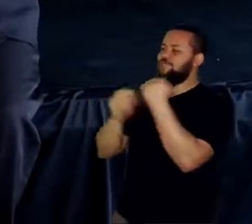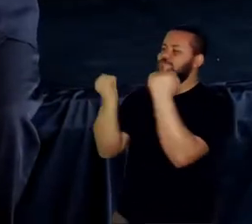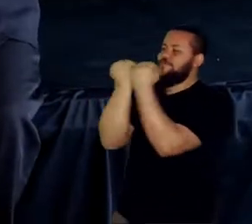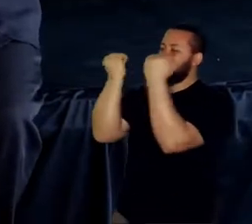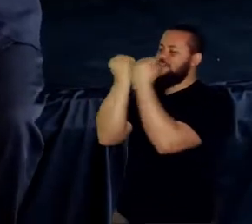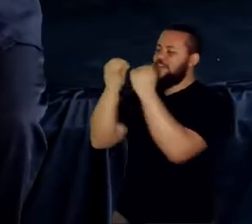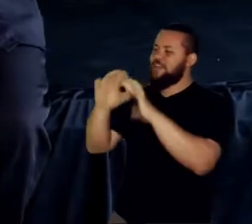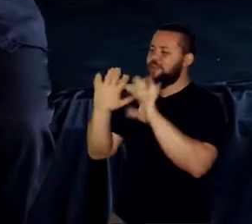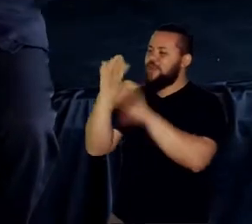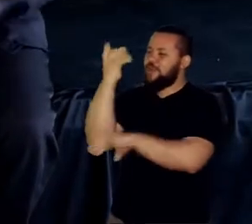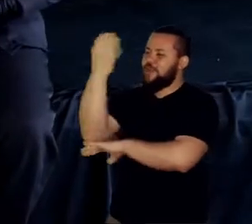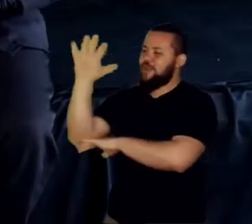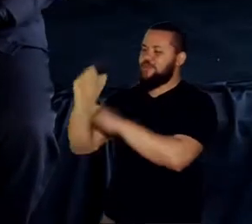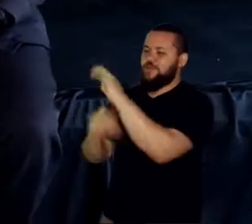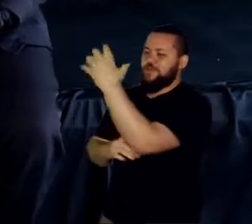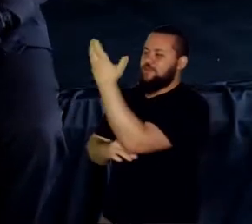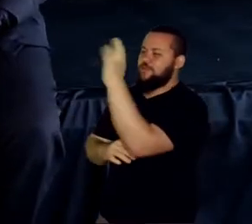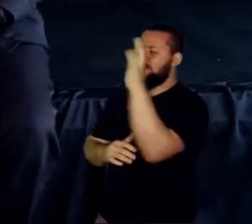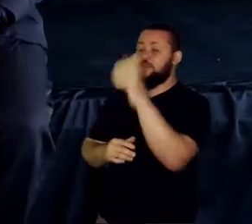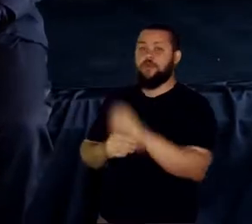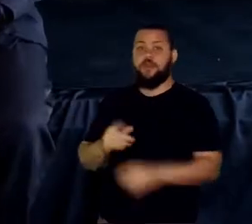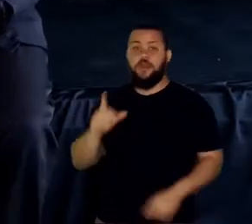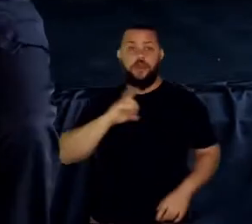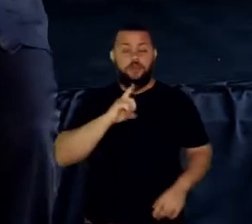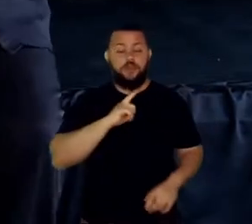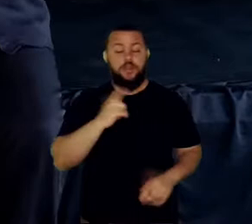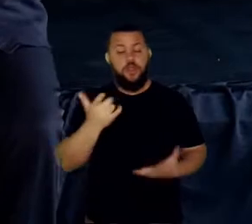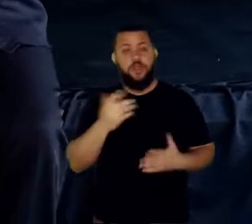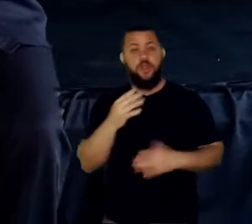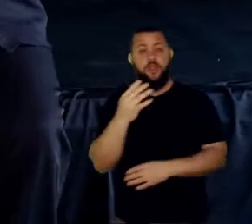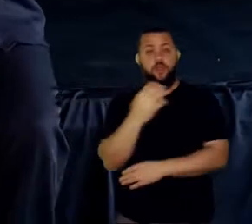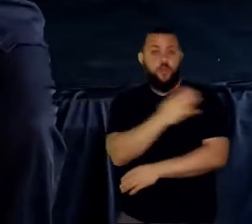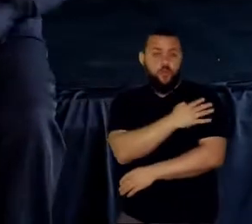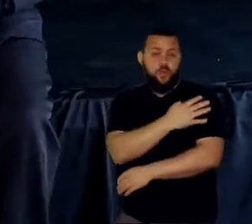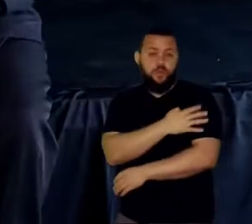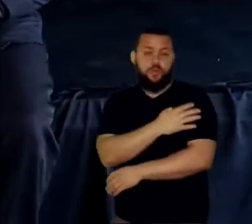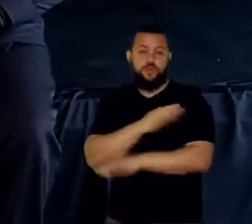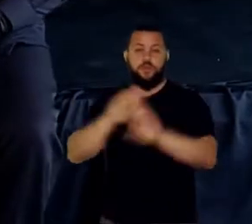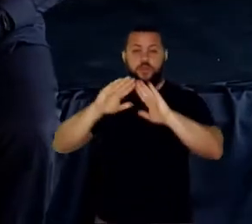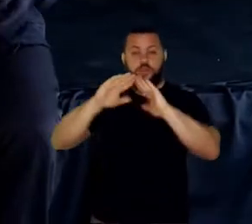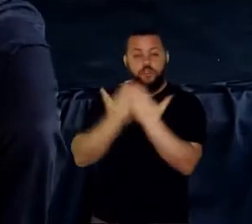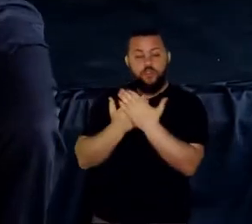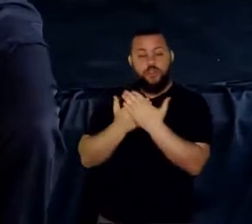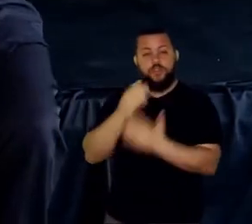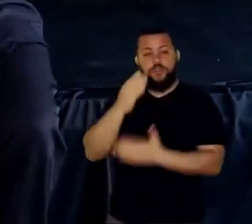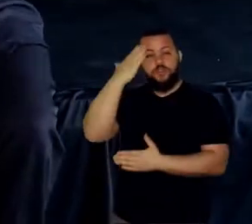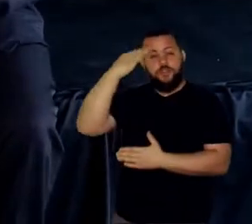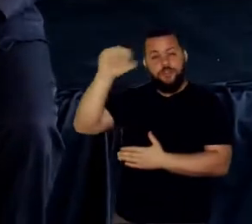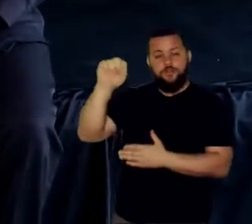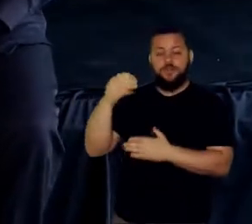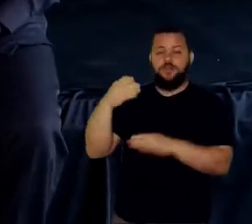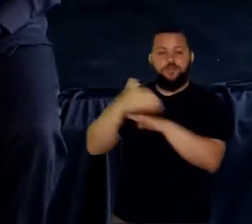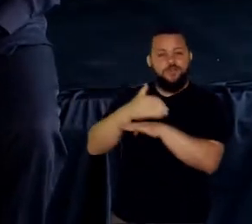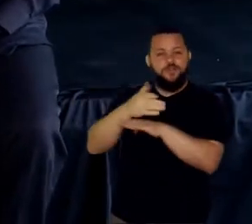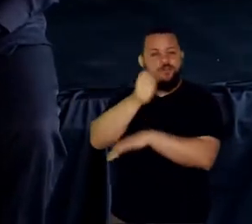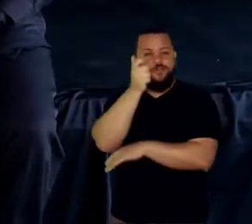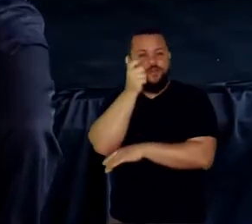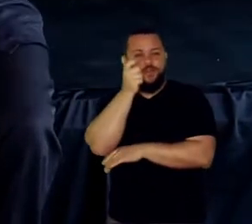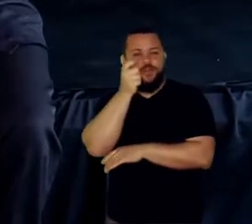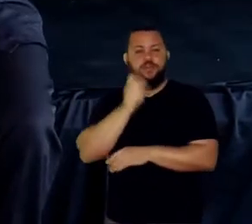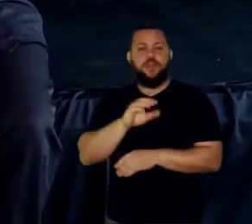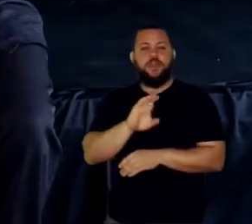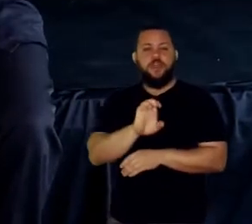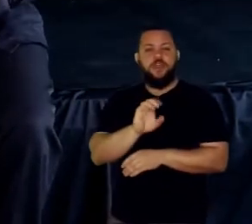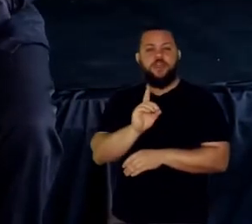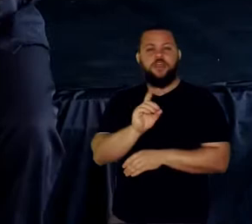Também o quarto ano da Escola Casinha do Saber está presente, Edgar Assunção... Michele Borgo